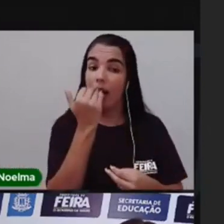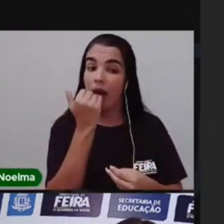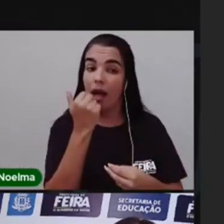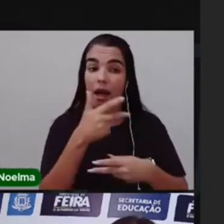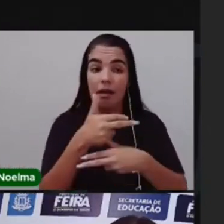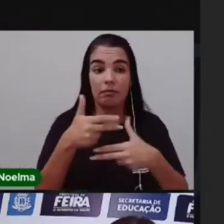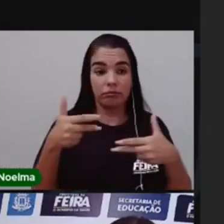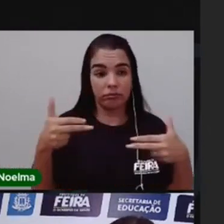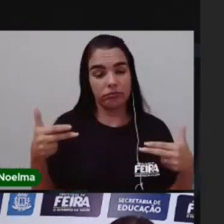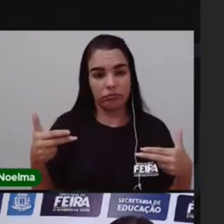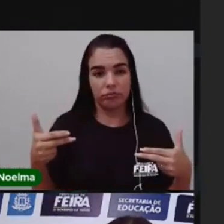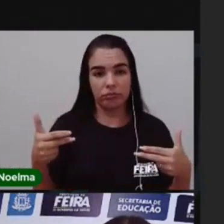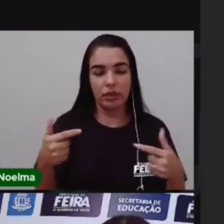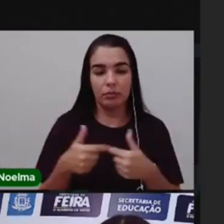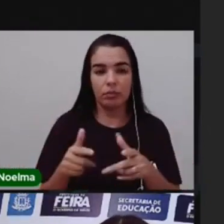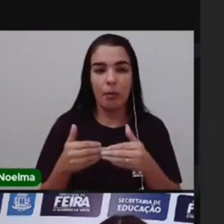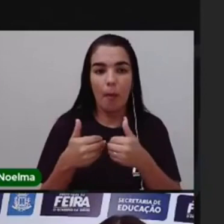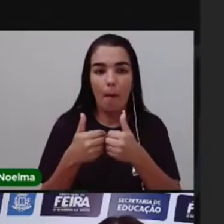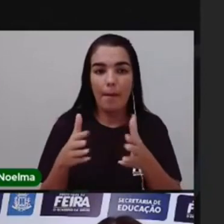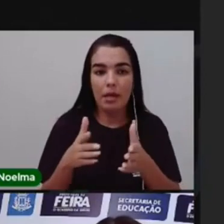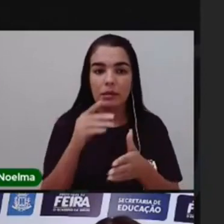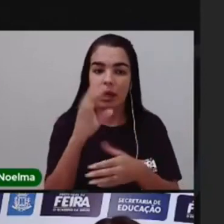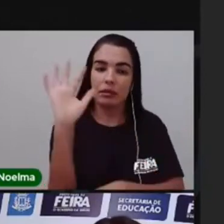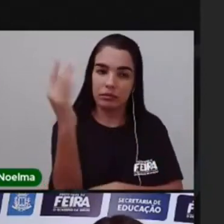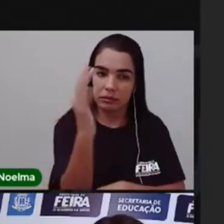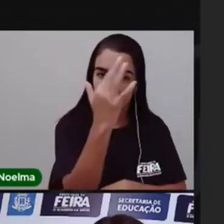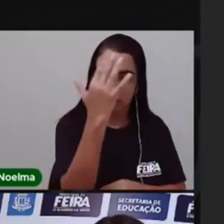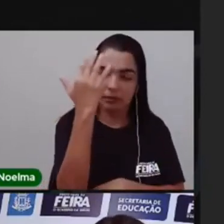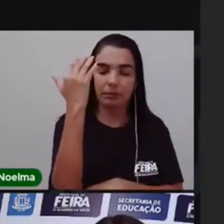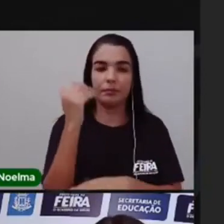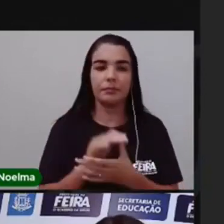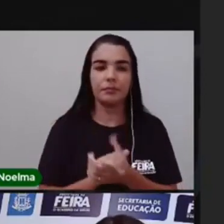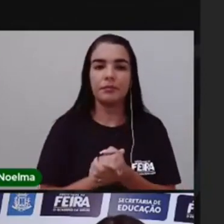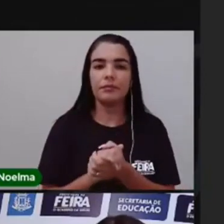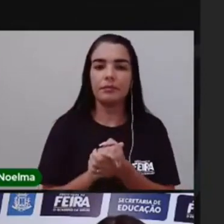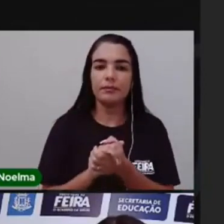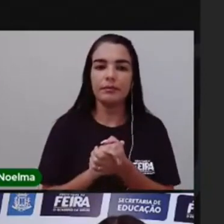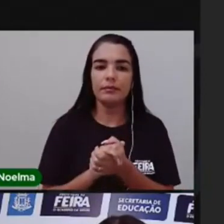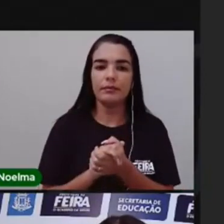partir desses seres, tá? Que são os autótrofos.